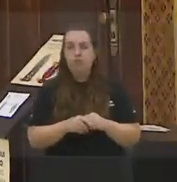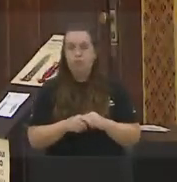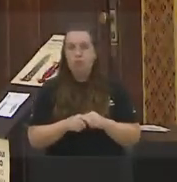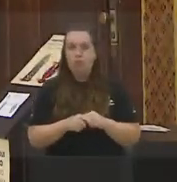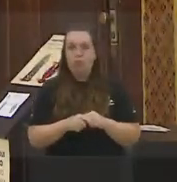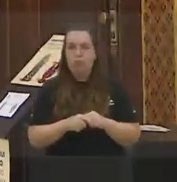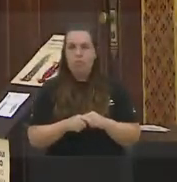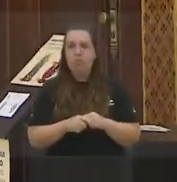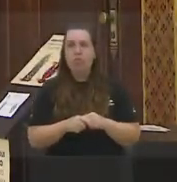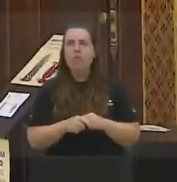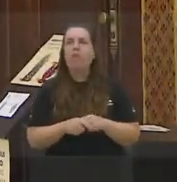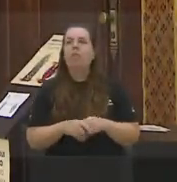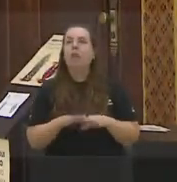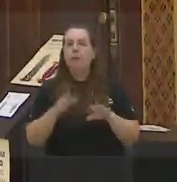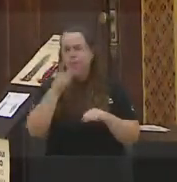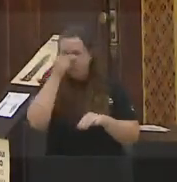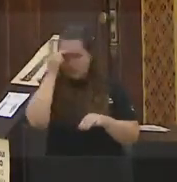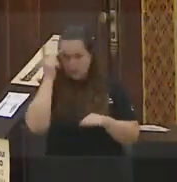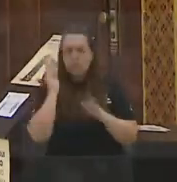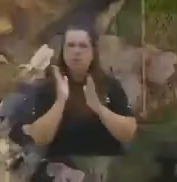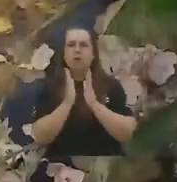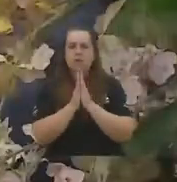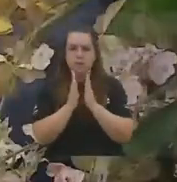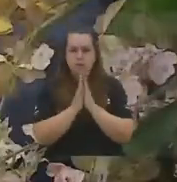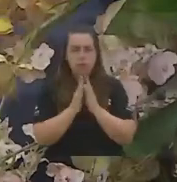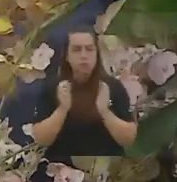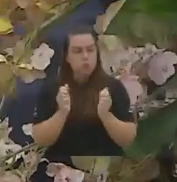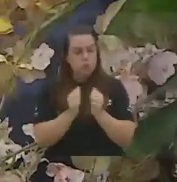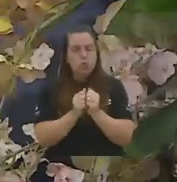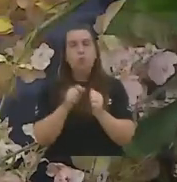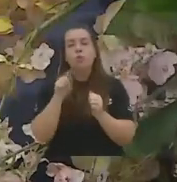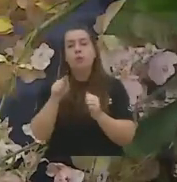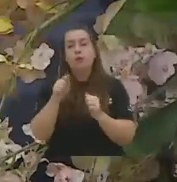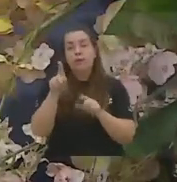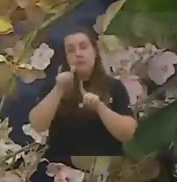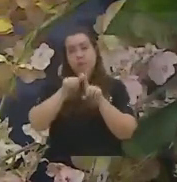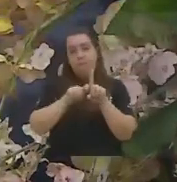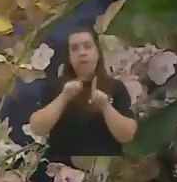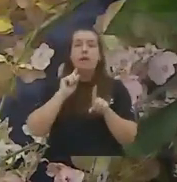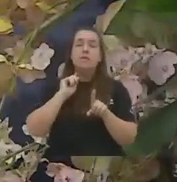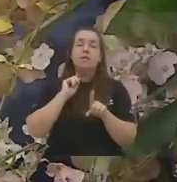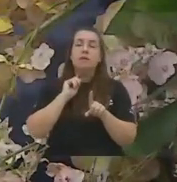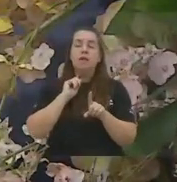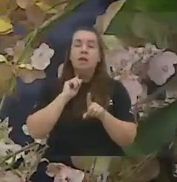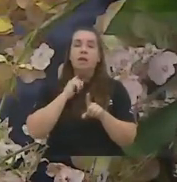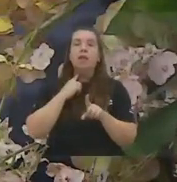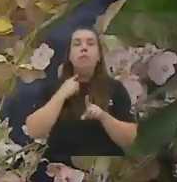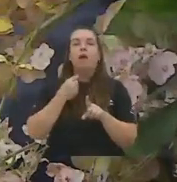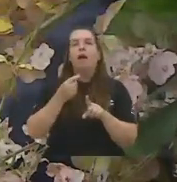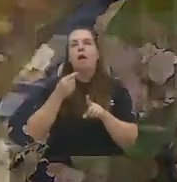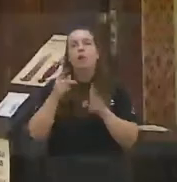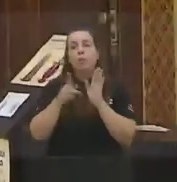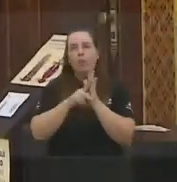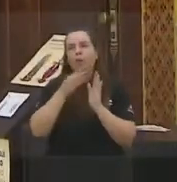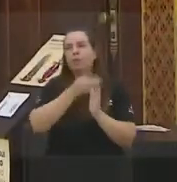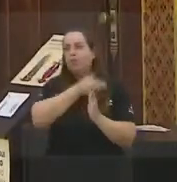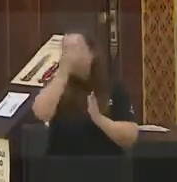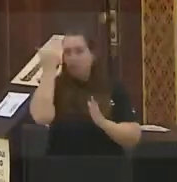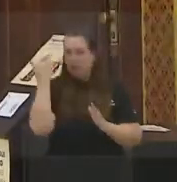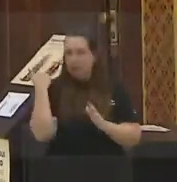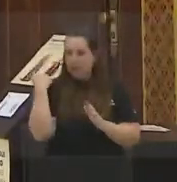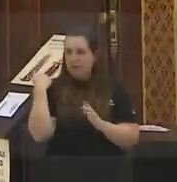se envolvendo nesta caminhada mariana no mês de maio. Aqui está, é muita